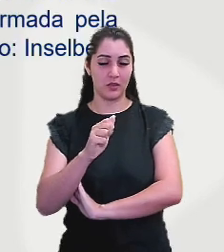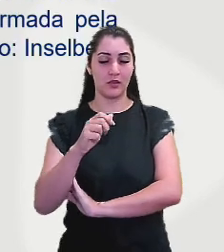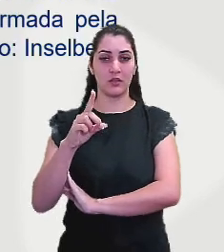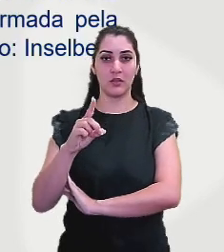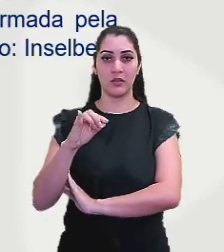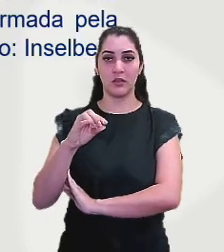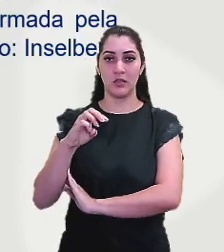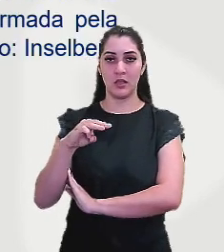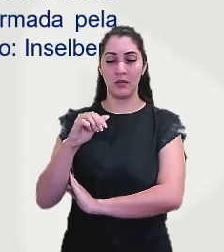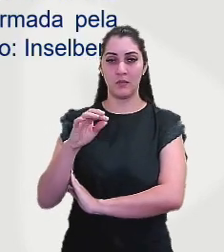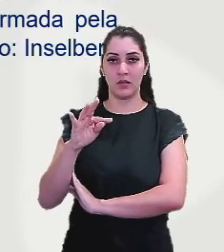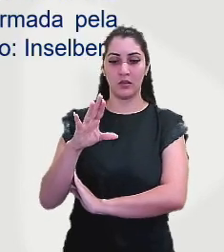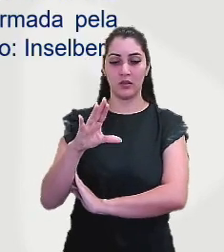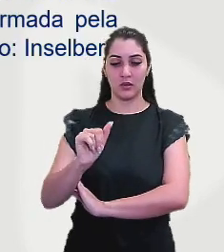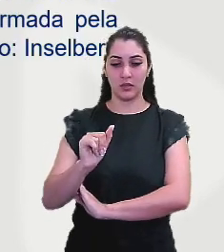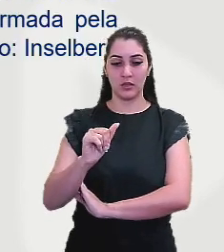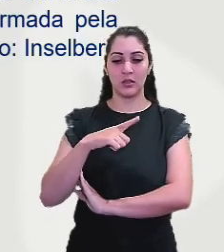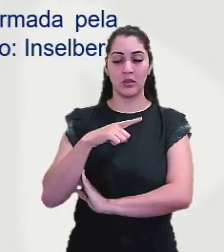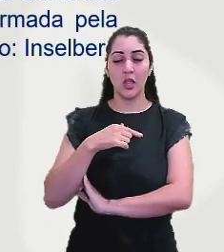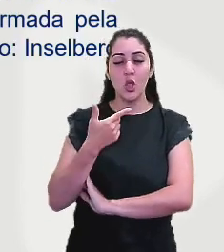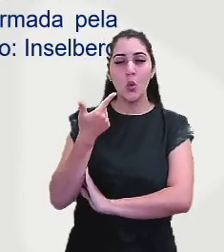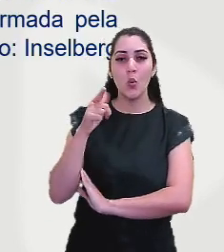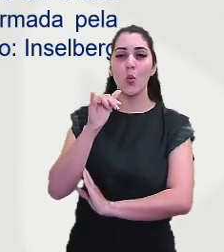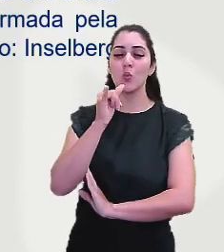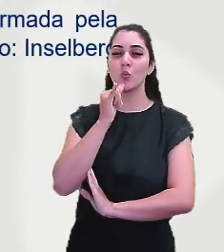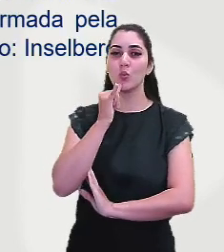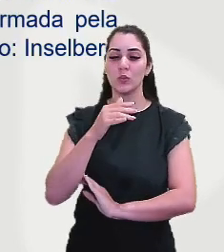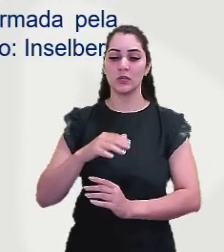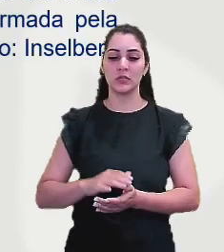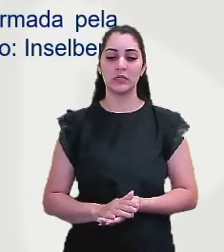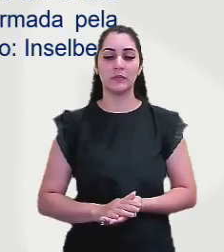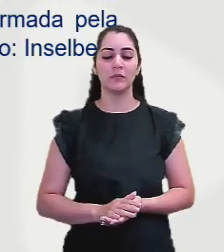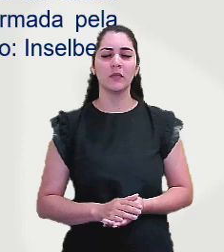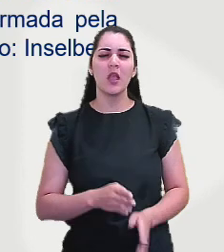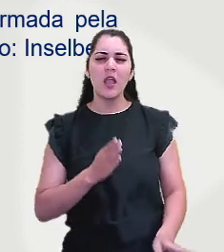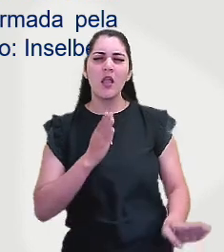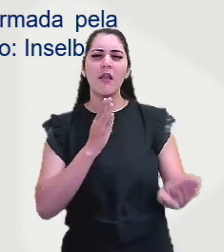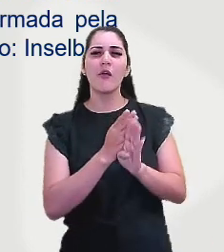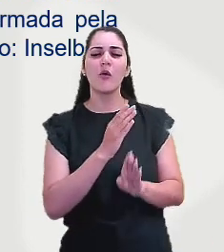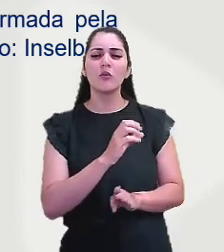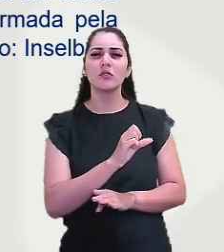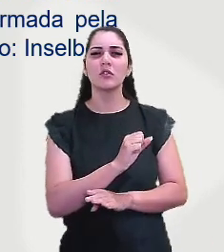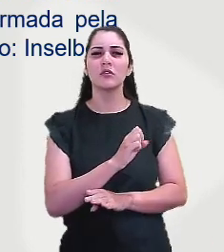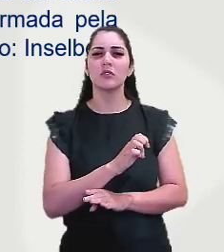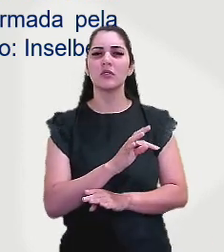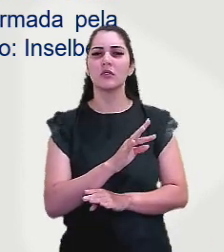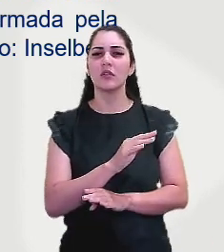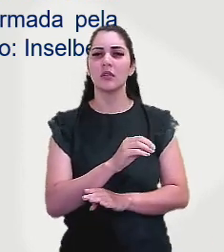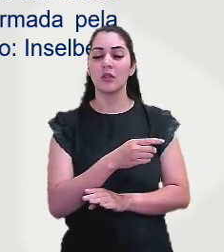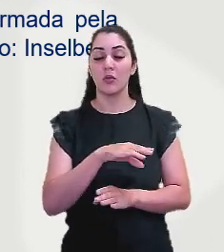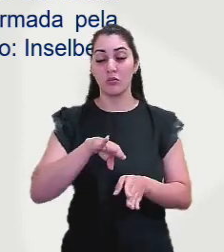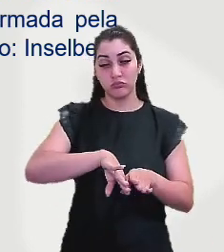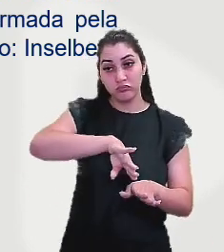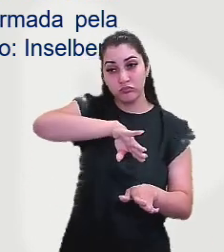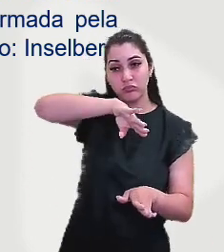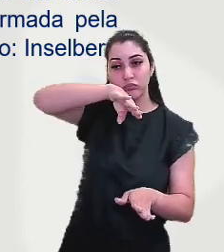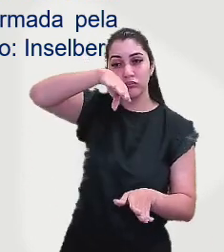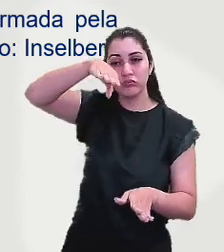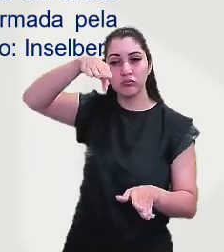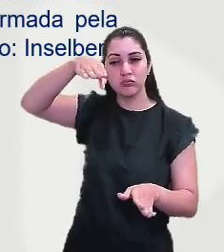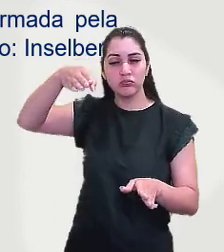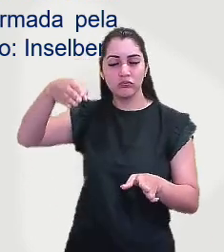Um outro exemplo, de um Inselberg, que eu falei, que a gente encontra até na Depressão Sertaneja, que é uma forma de relevo, que é uma